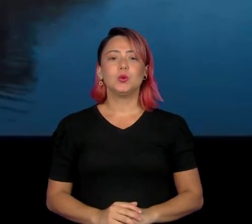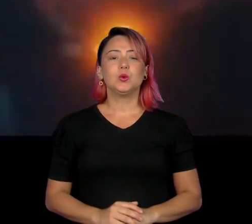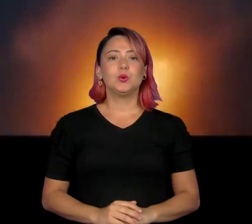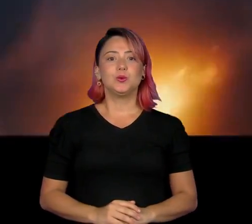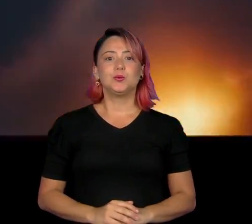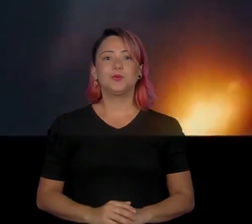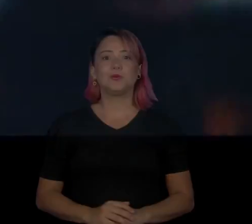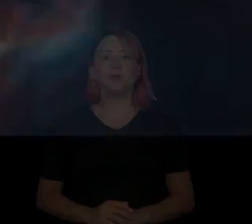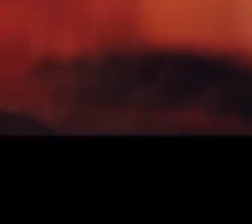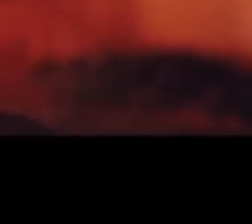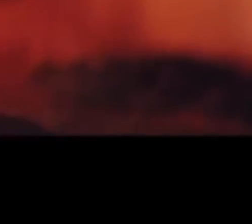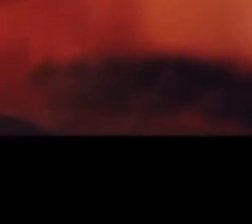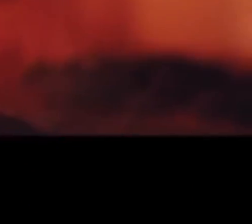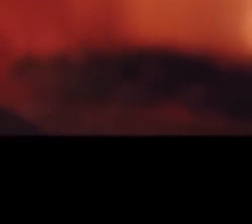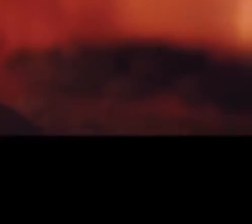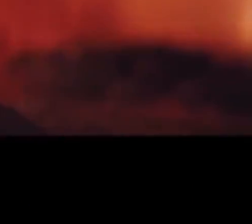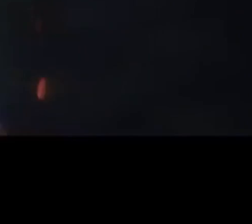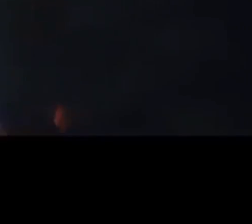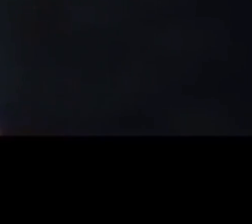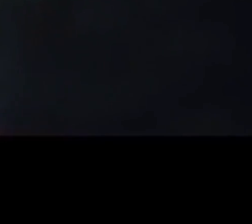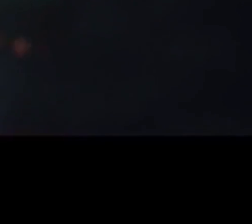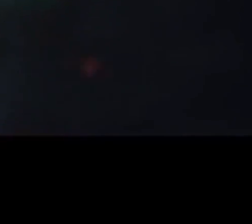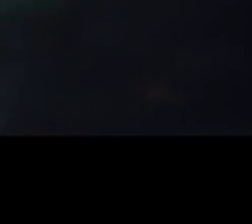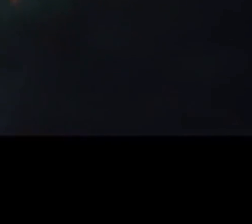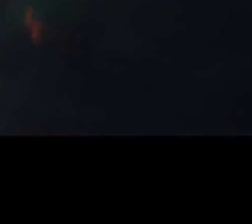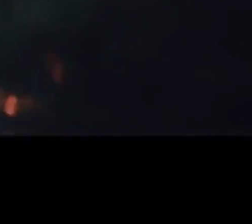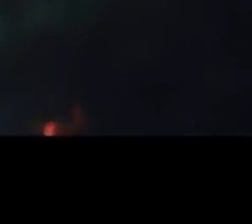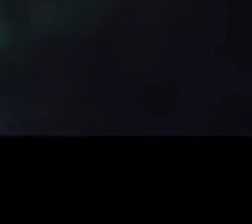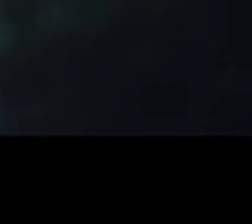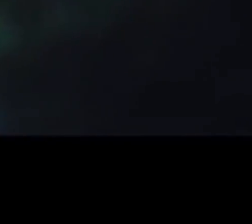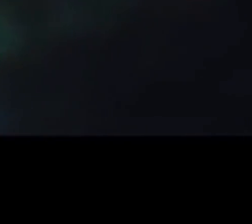tu me chamas se não me conhece?